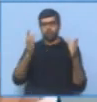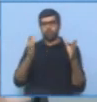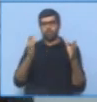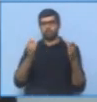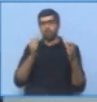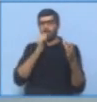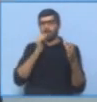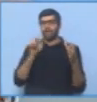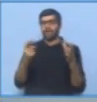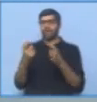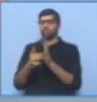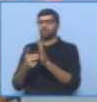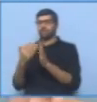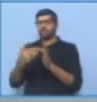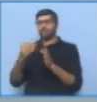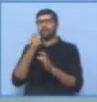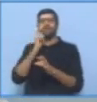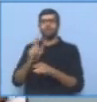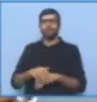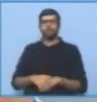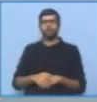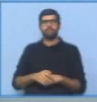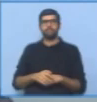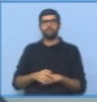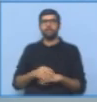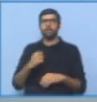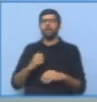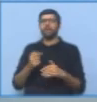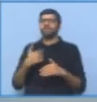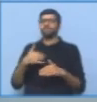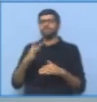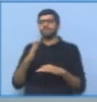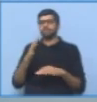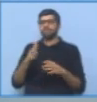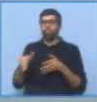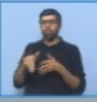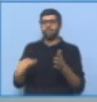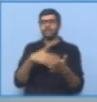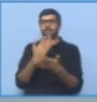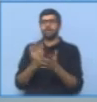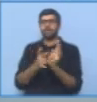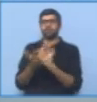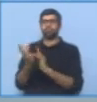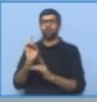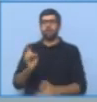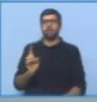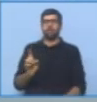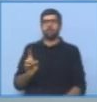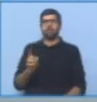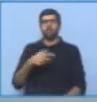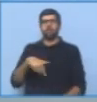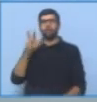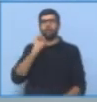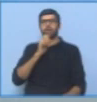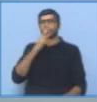estamos à espera da 7ª talha. Quem é a 7ª talha? Estamos sempre a fazer um percurso para chegar a Cristo. E para ouvir